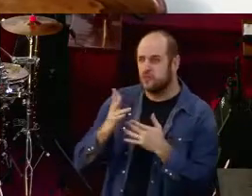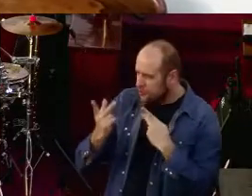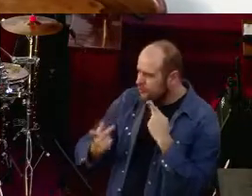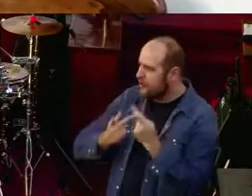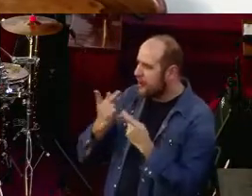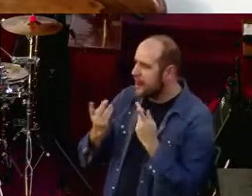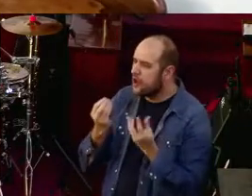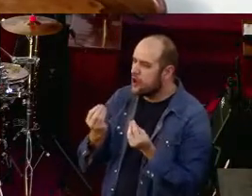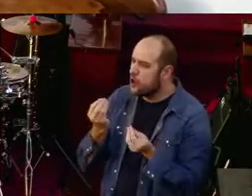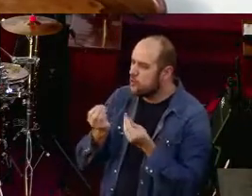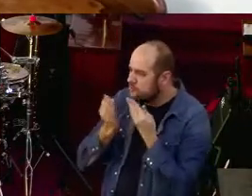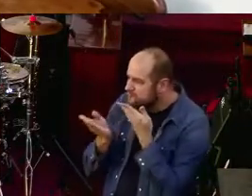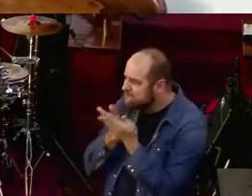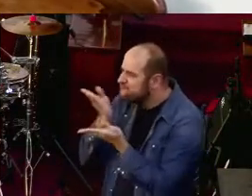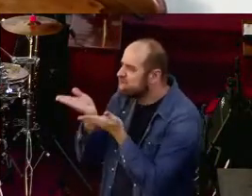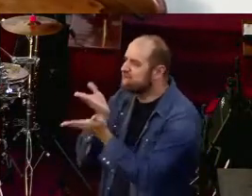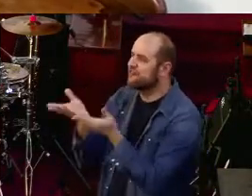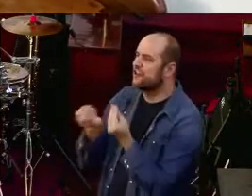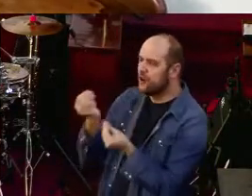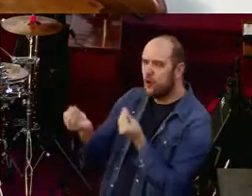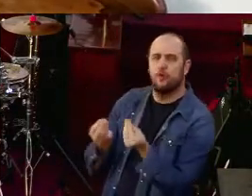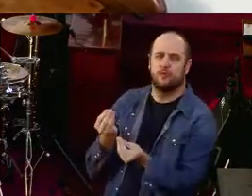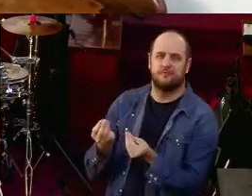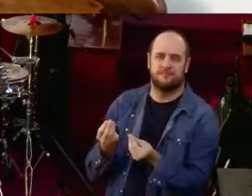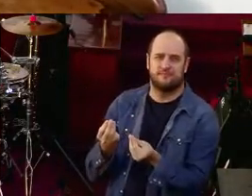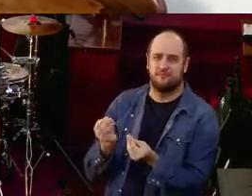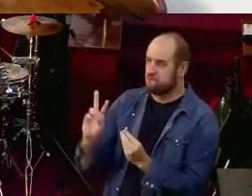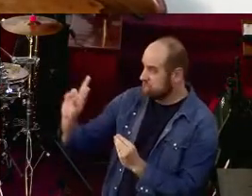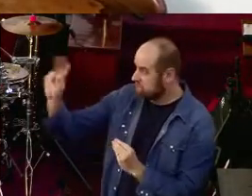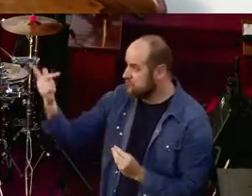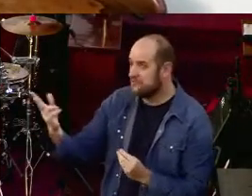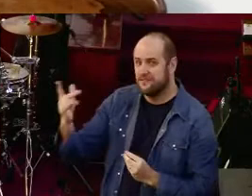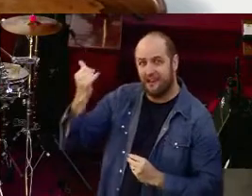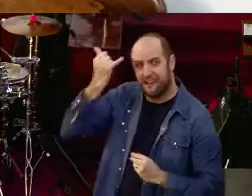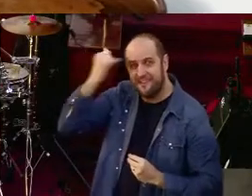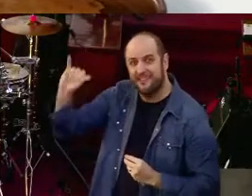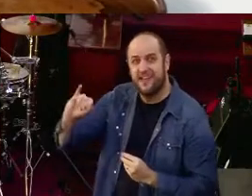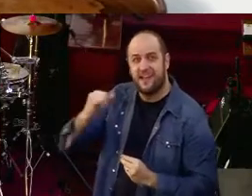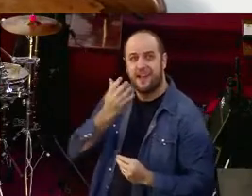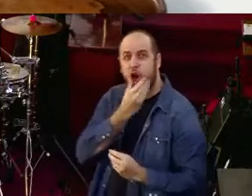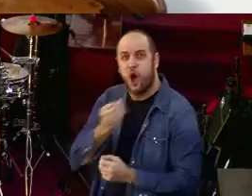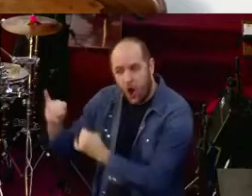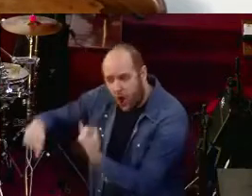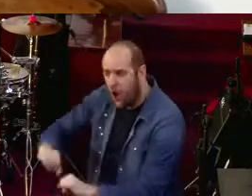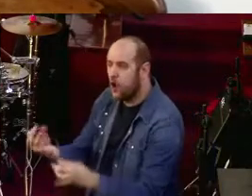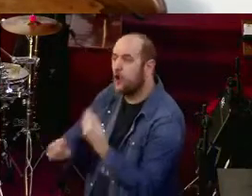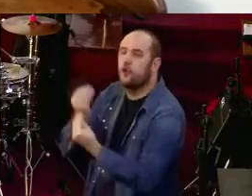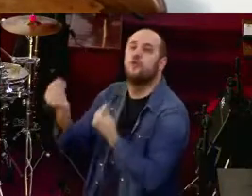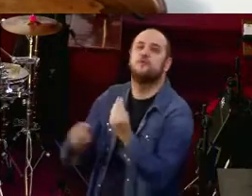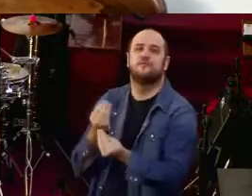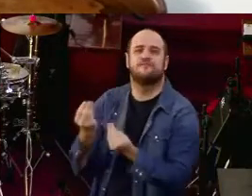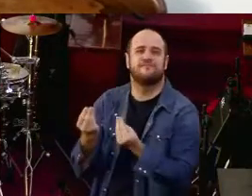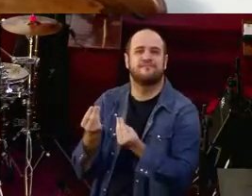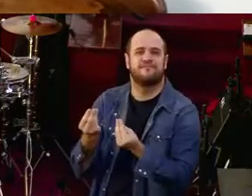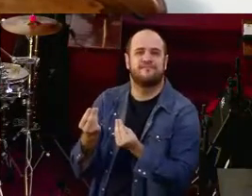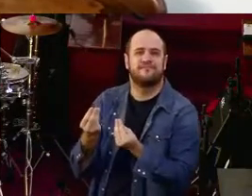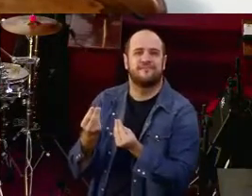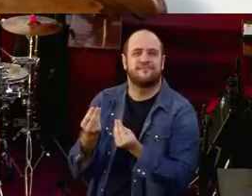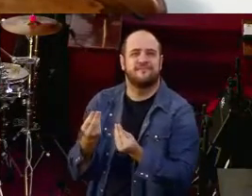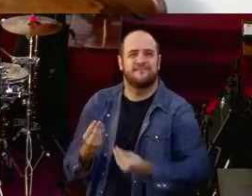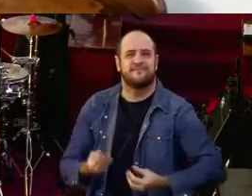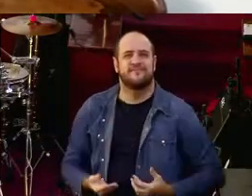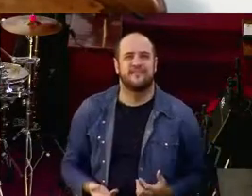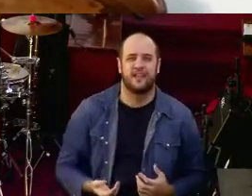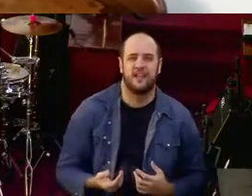Como é que o Filho de Deus, sem pecado, convence João a fazer o